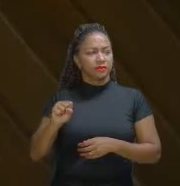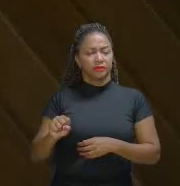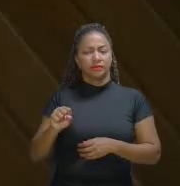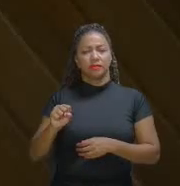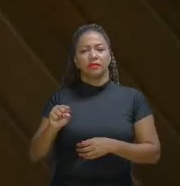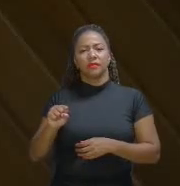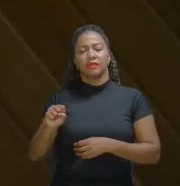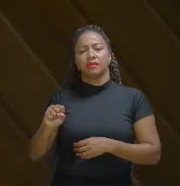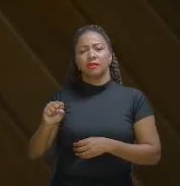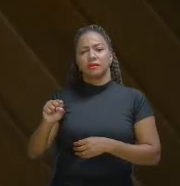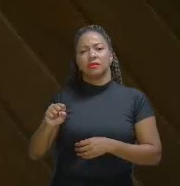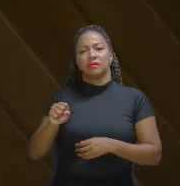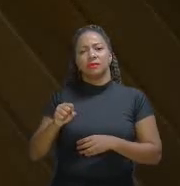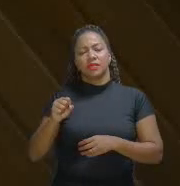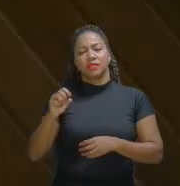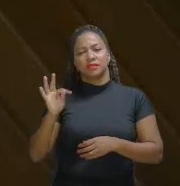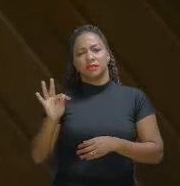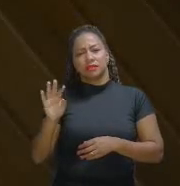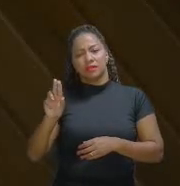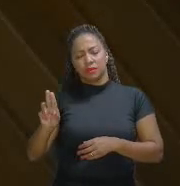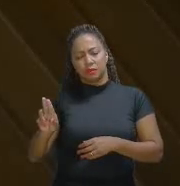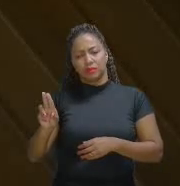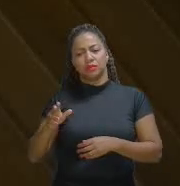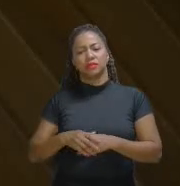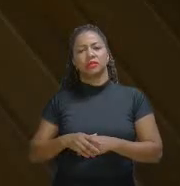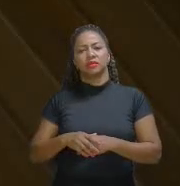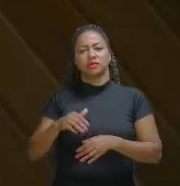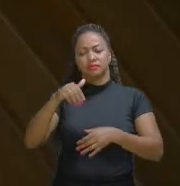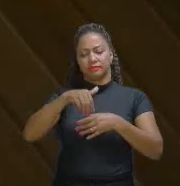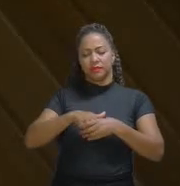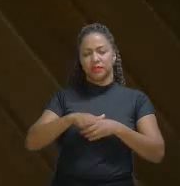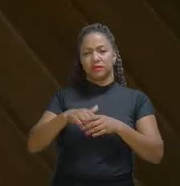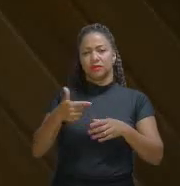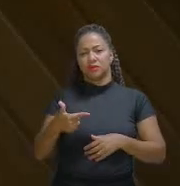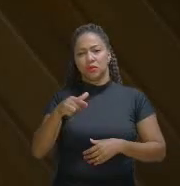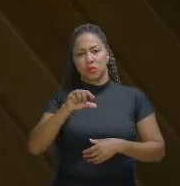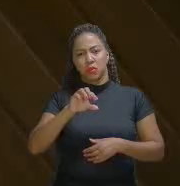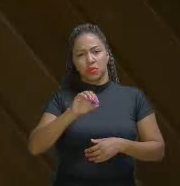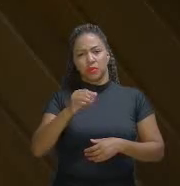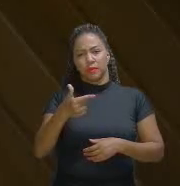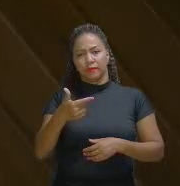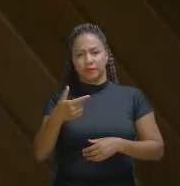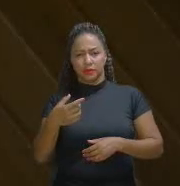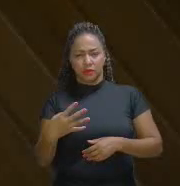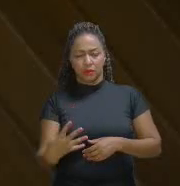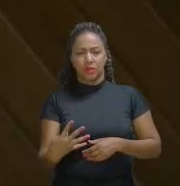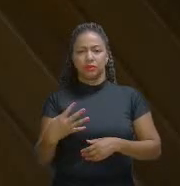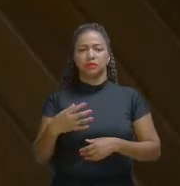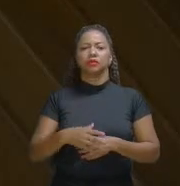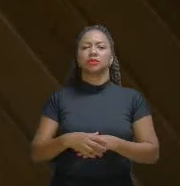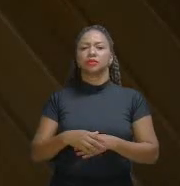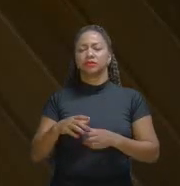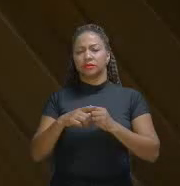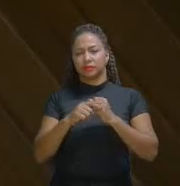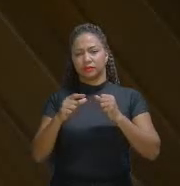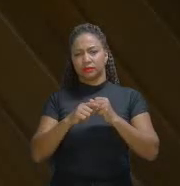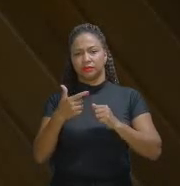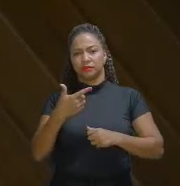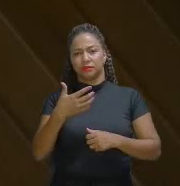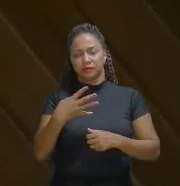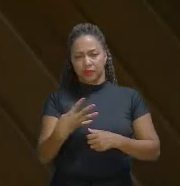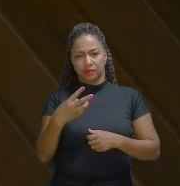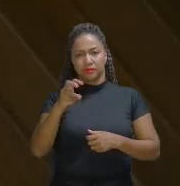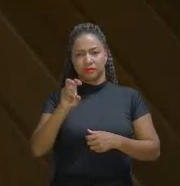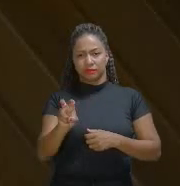Unificado, PSTU, referentes aos exercícios de 2024, nos termos do artigo